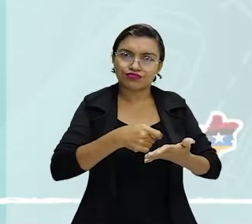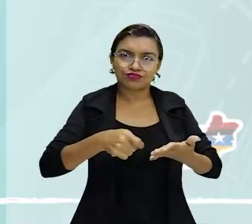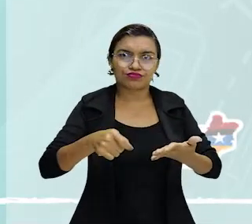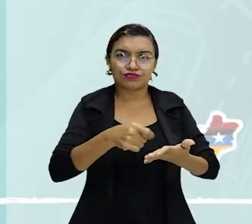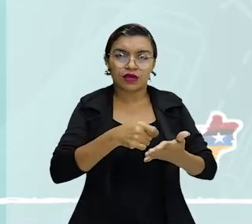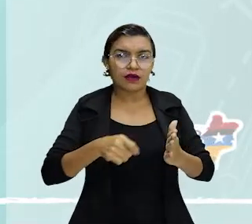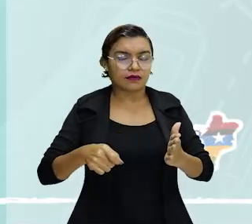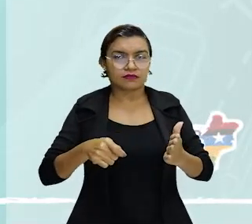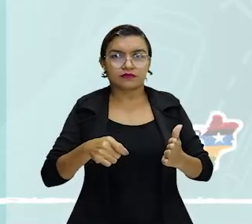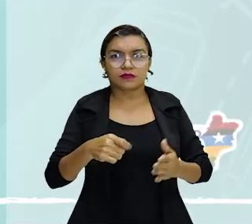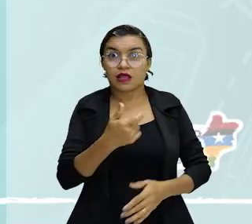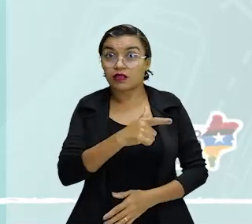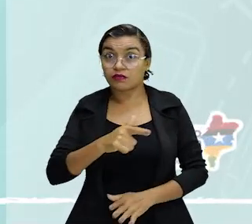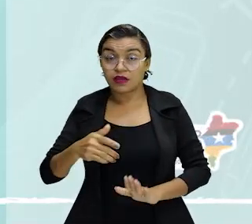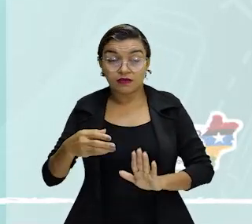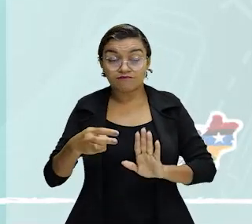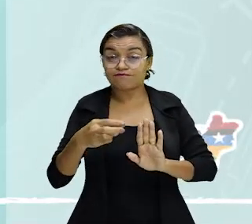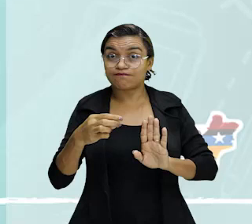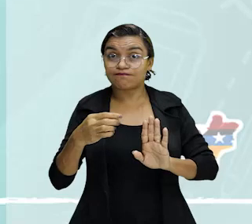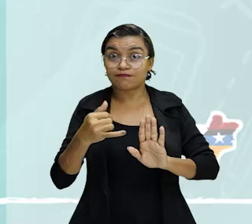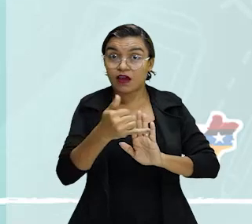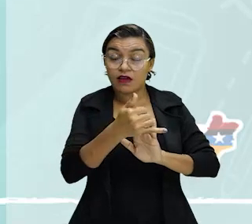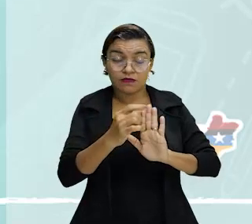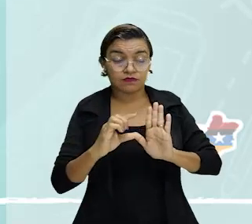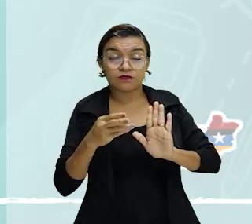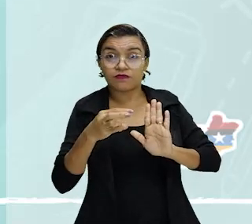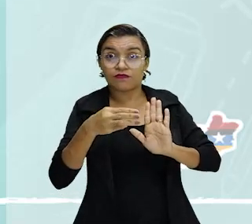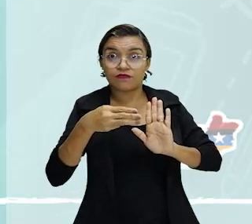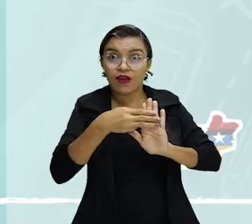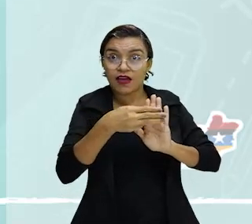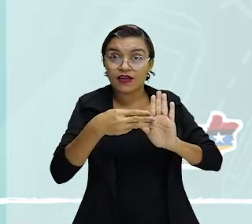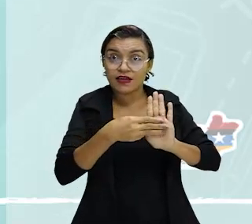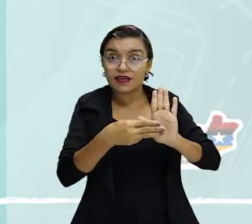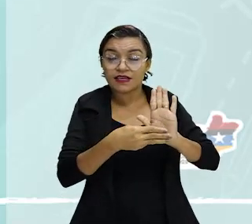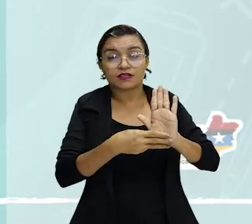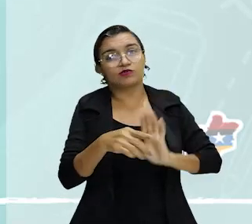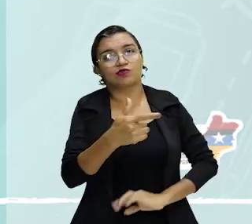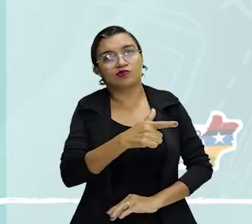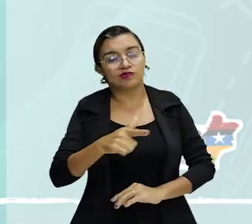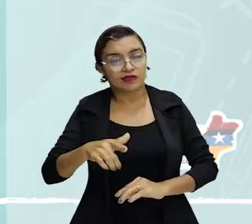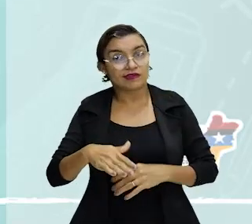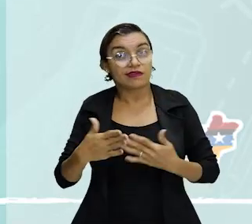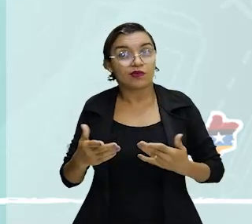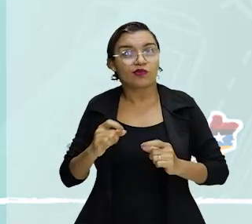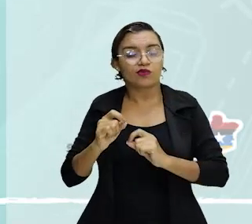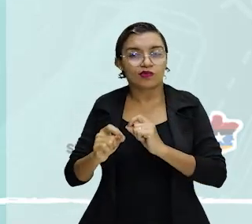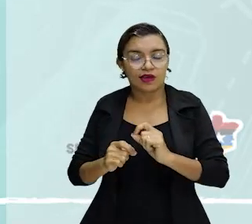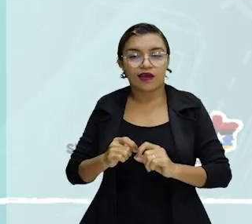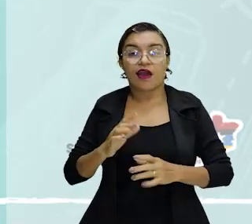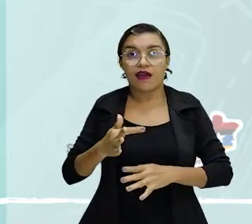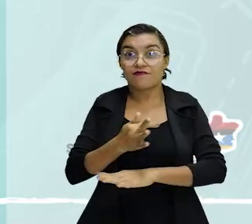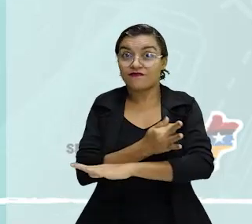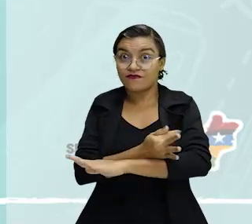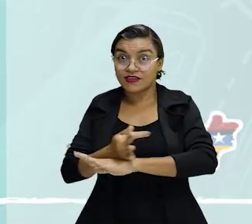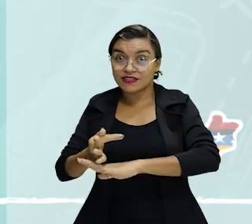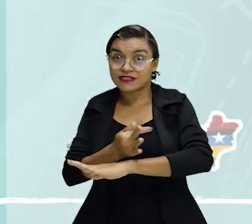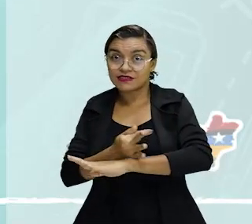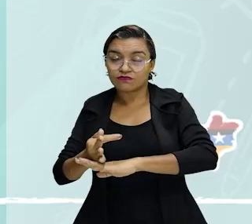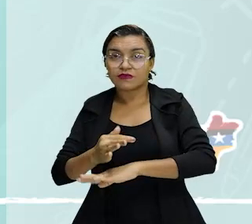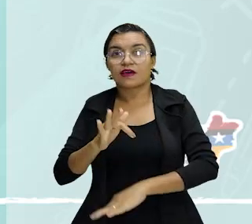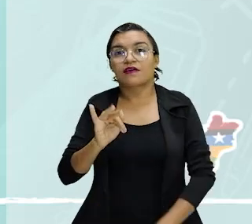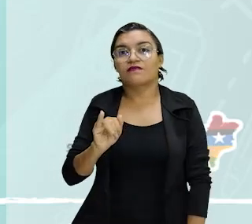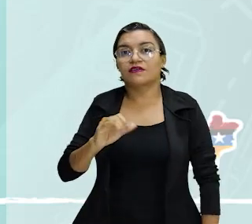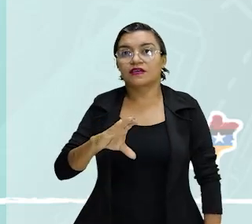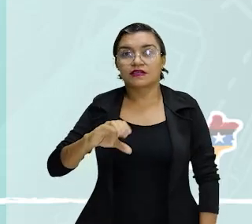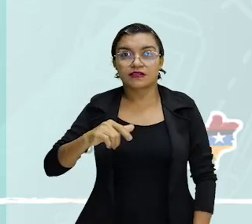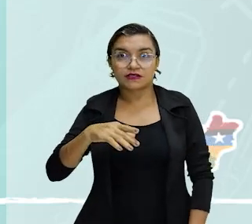dividido em verso, e ele é não real. Por isso que ele é chamado de ficção. Tá? Então, são textos que trabalham muito com